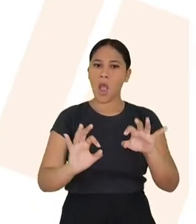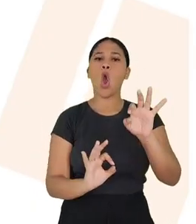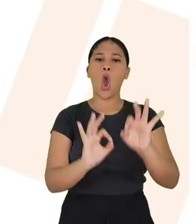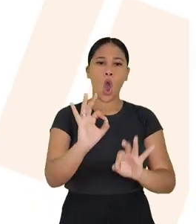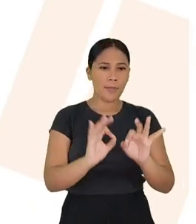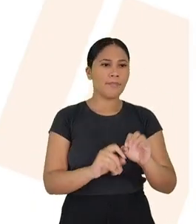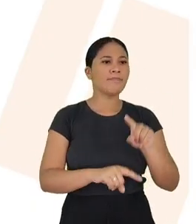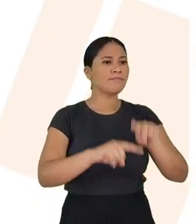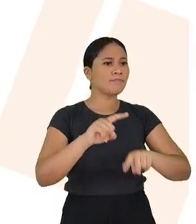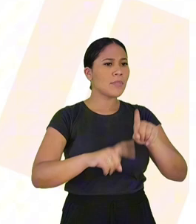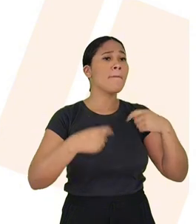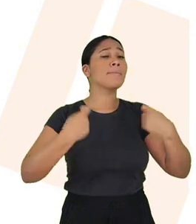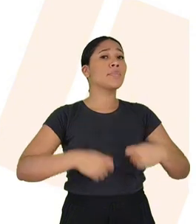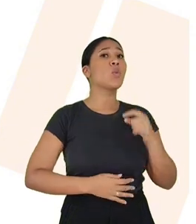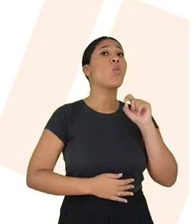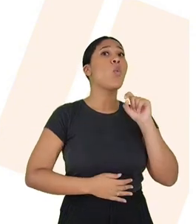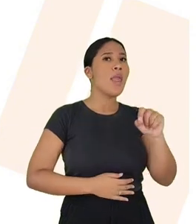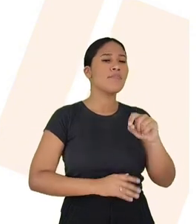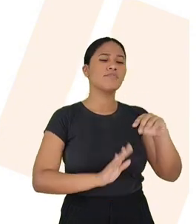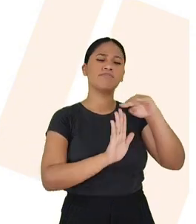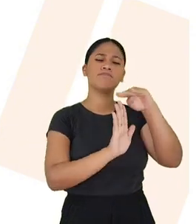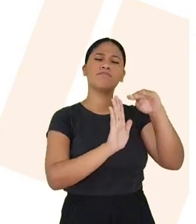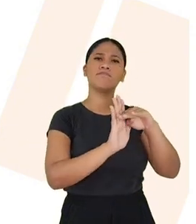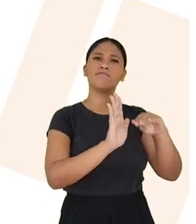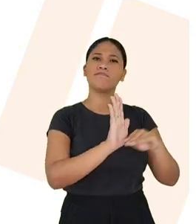Separe os materiais necessários.